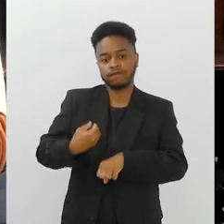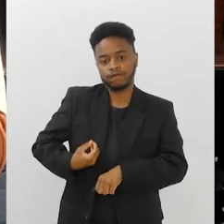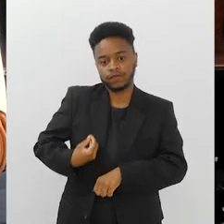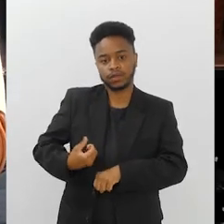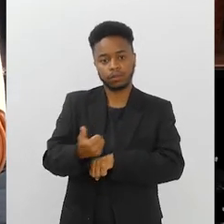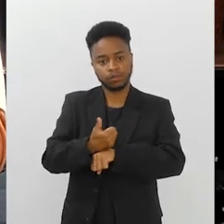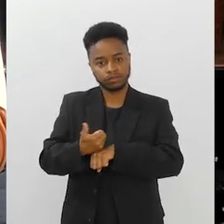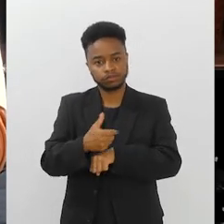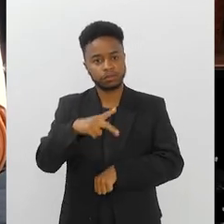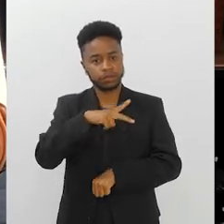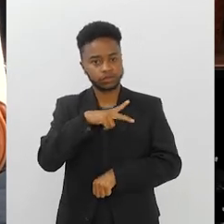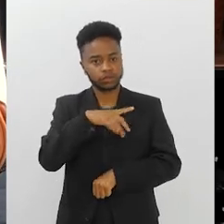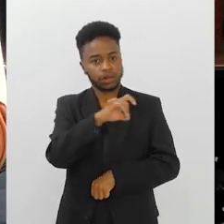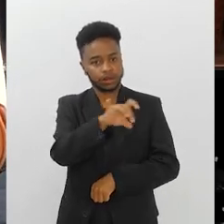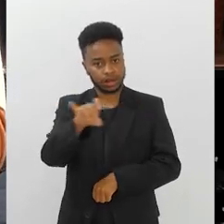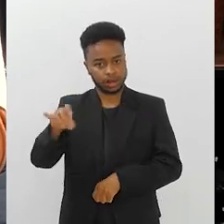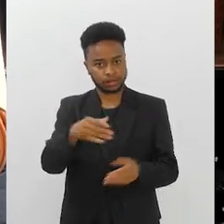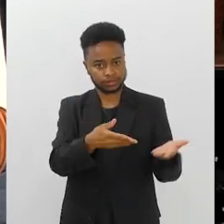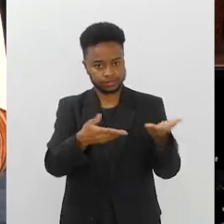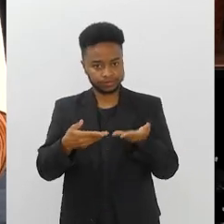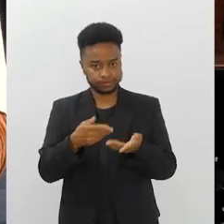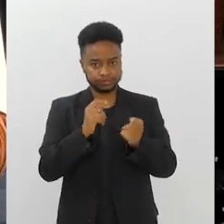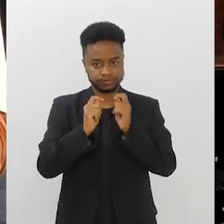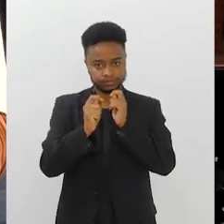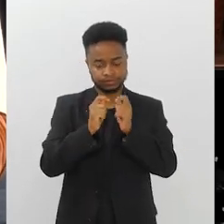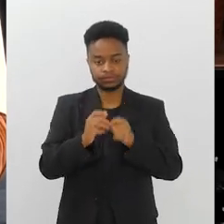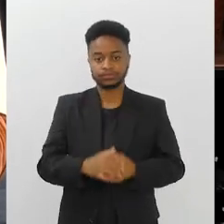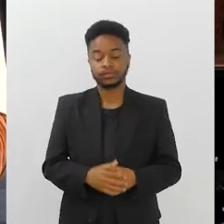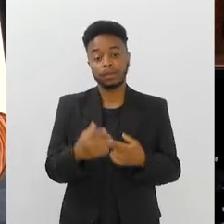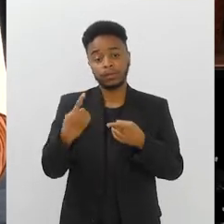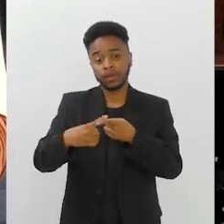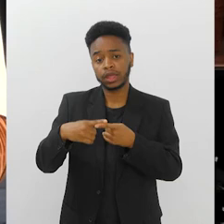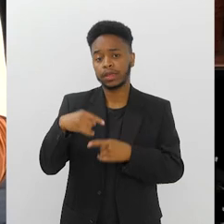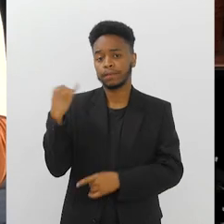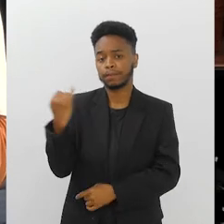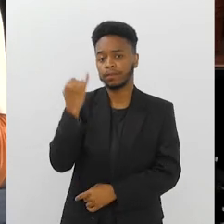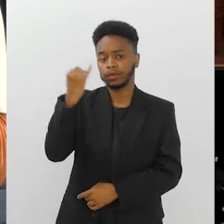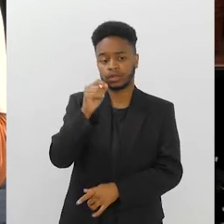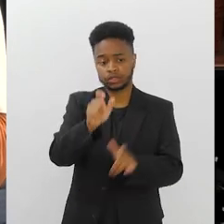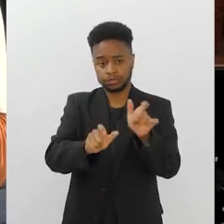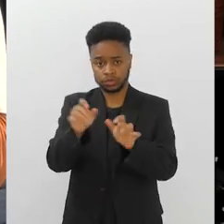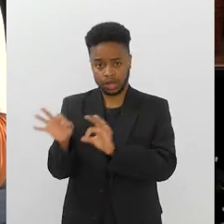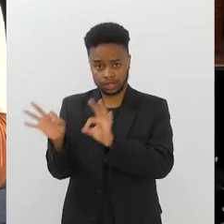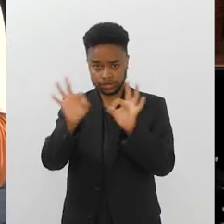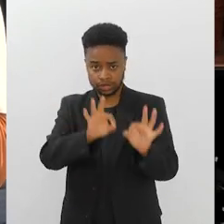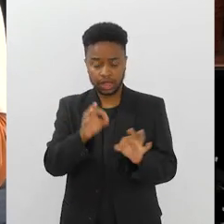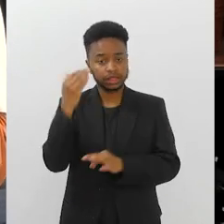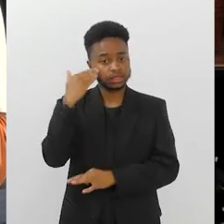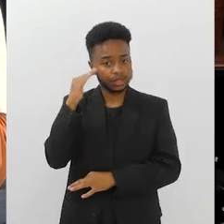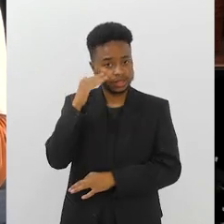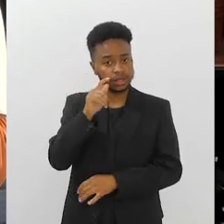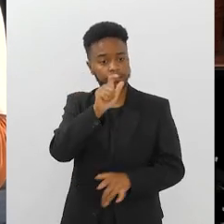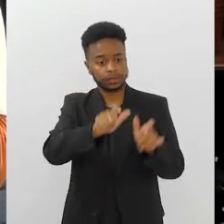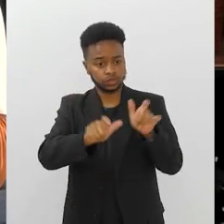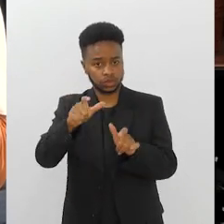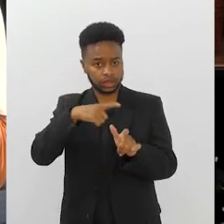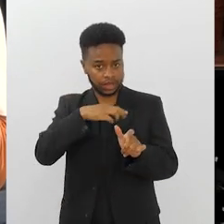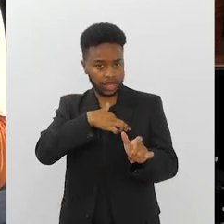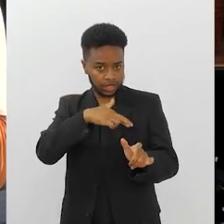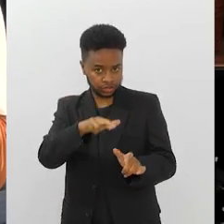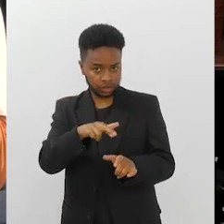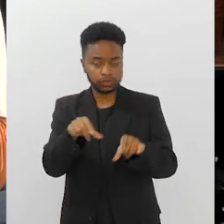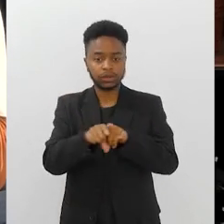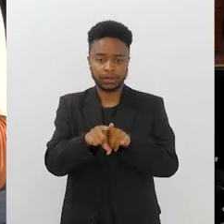vida particular Porque é importante que as pessoas entendam que os religiosos têm sim uma